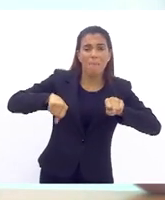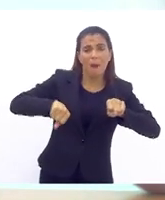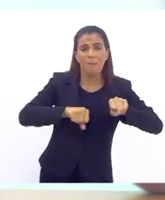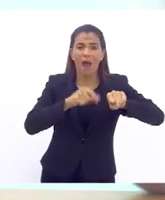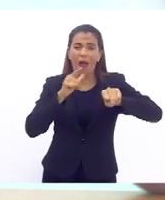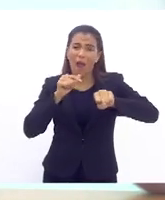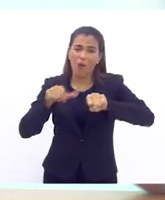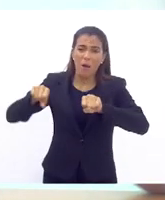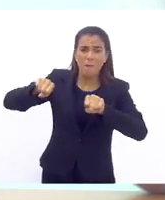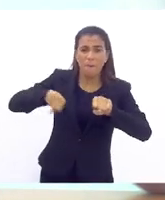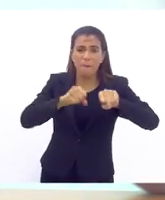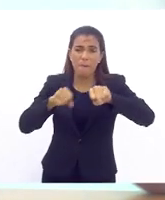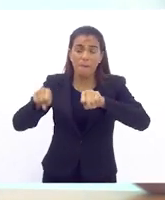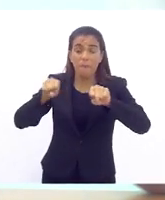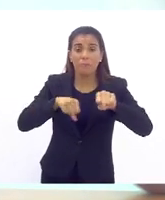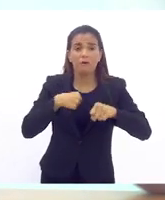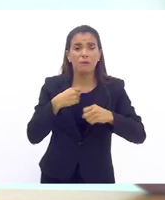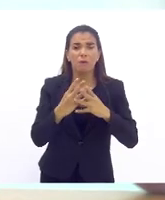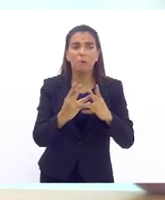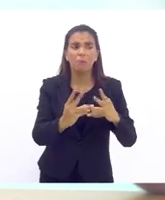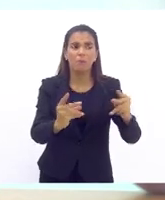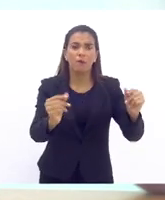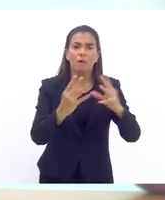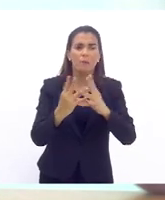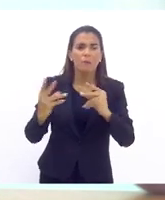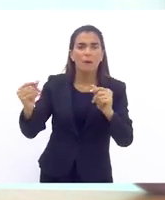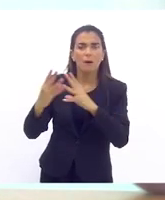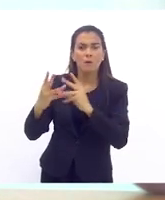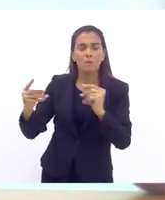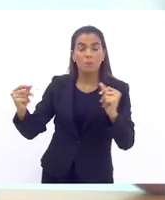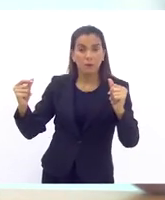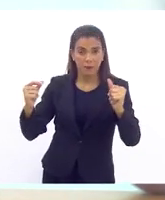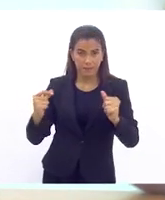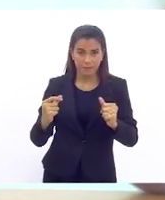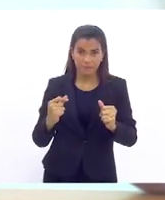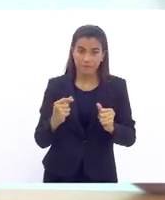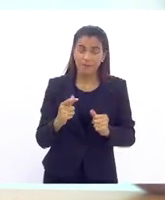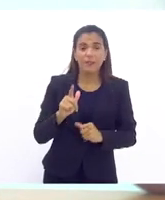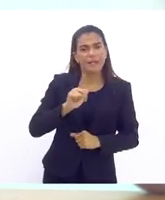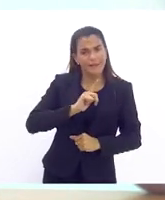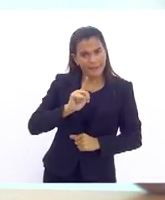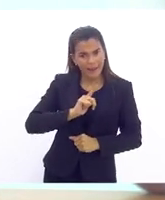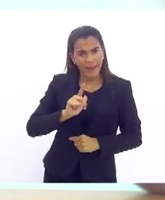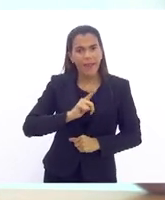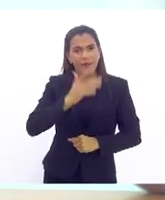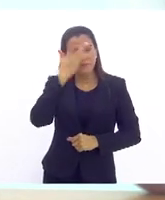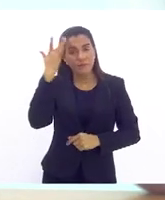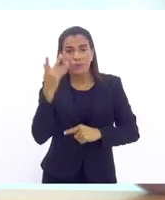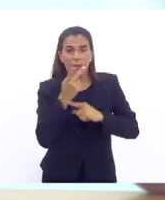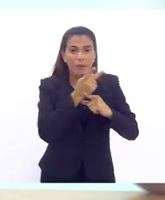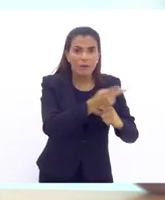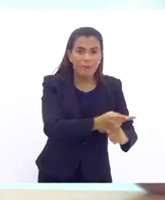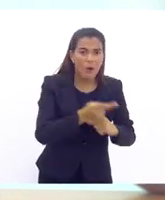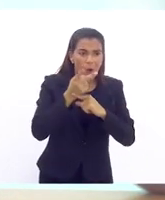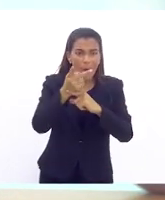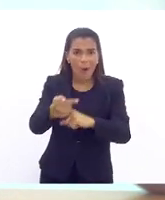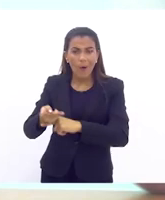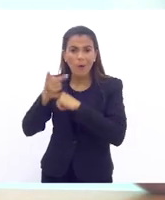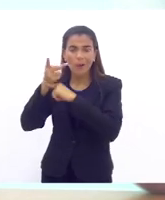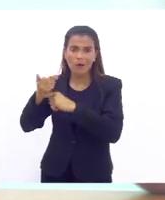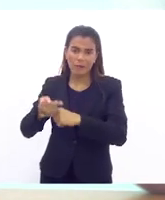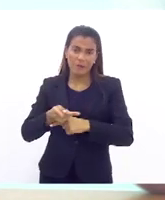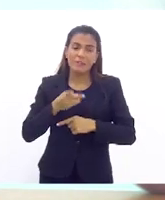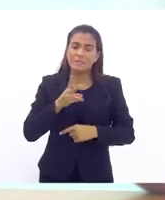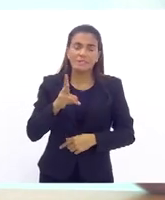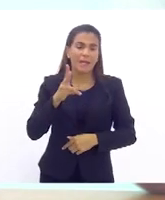Isso tudo foi se perdendo ao longo do tempo é uma e é uma demanda que é toda vez que a gente vai a região